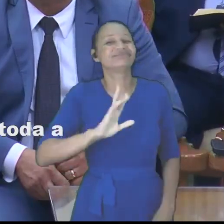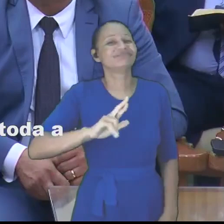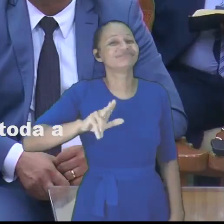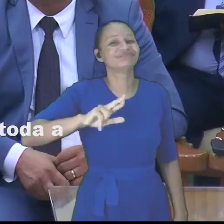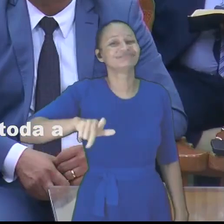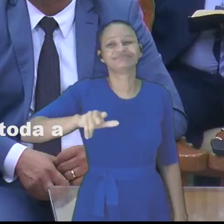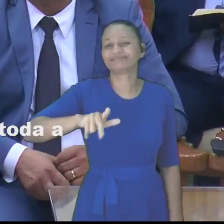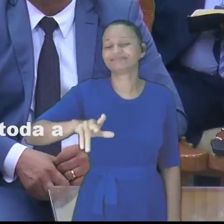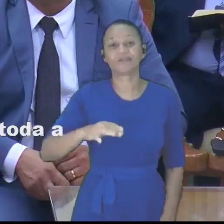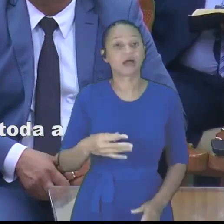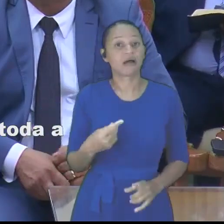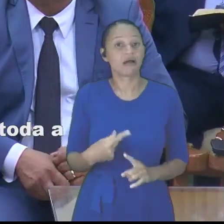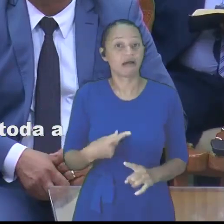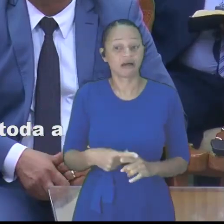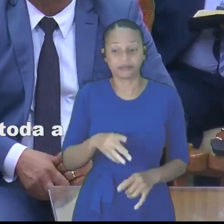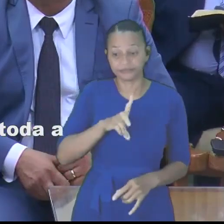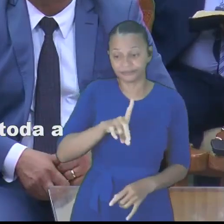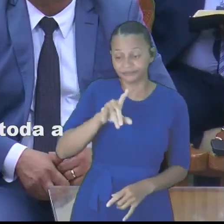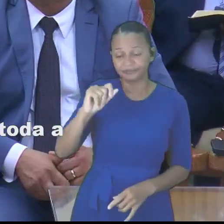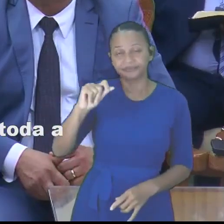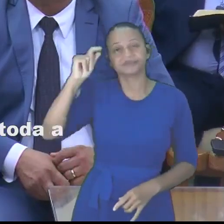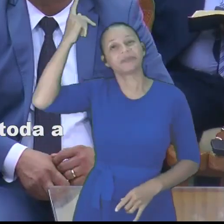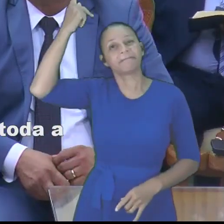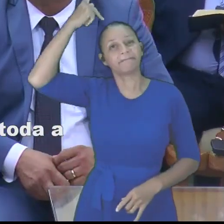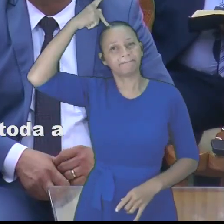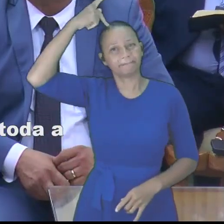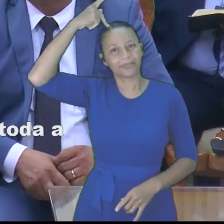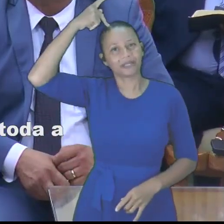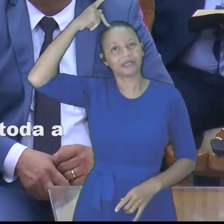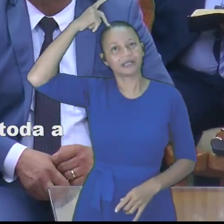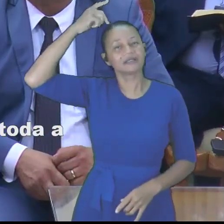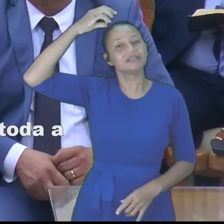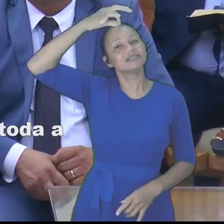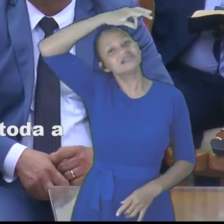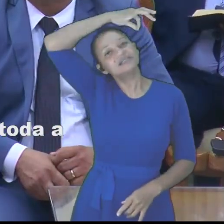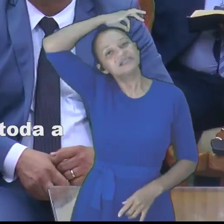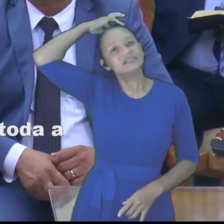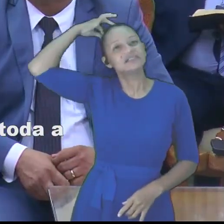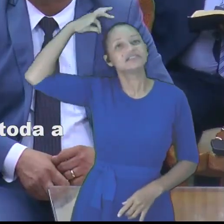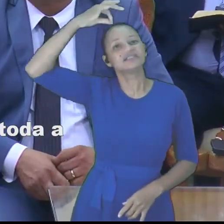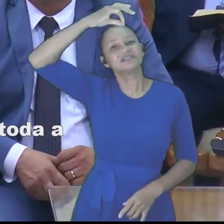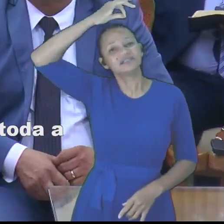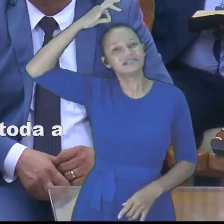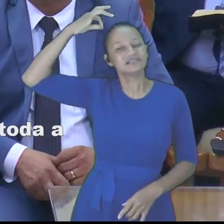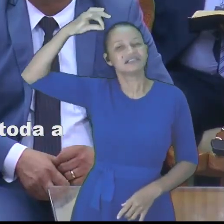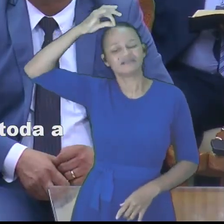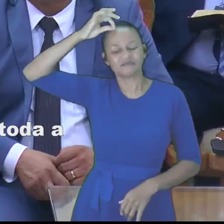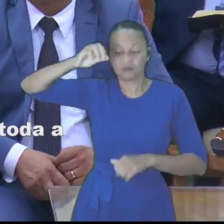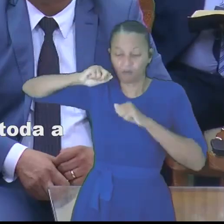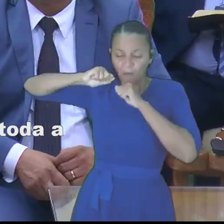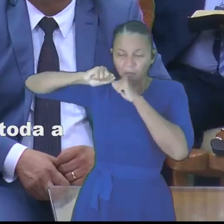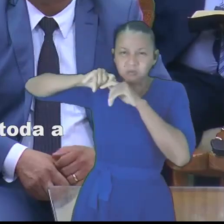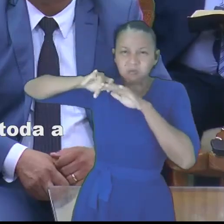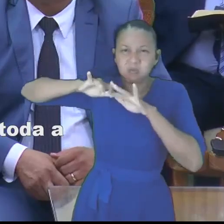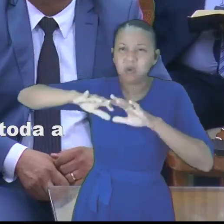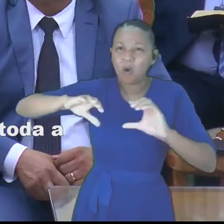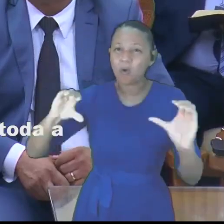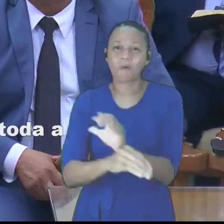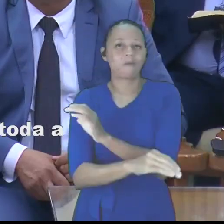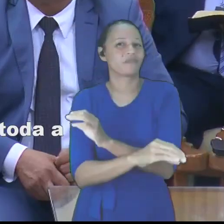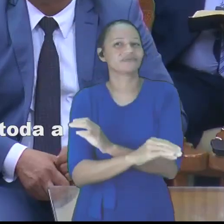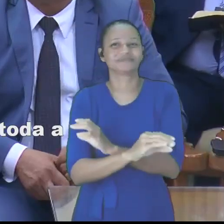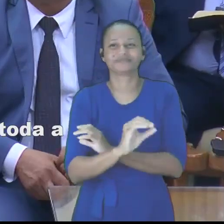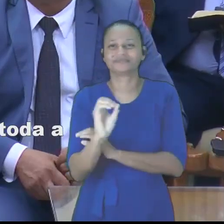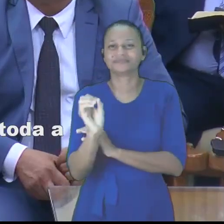irmão. É porque no dia de Pentecoste, o Espírito Santo não foi derramado totalmente. Ele foi